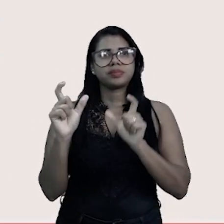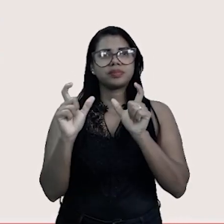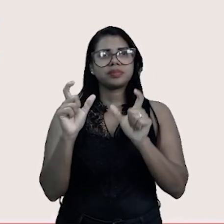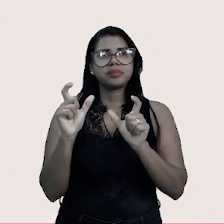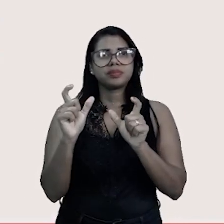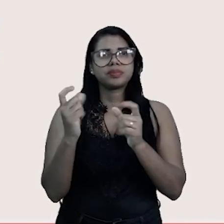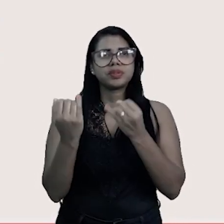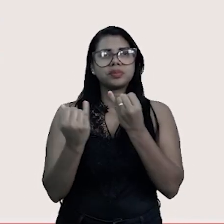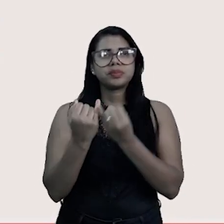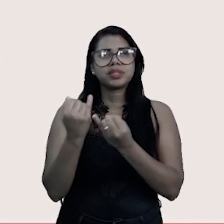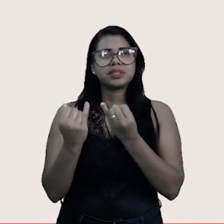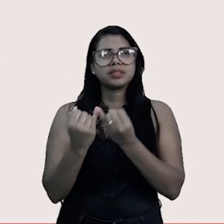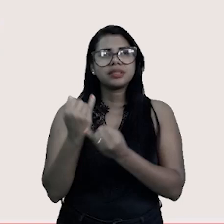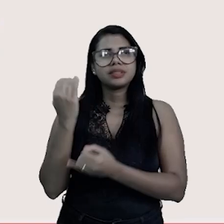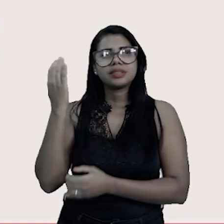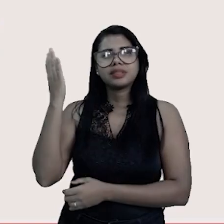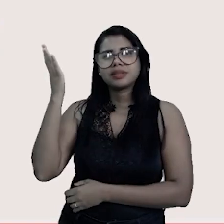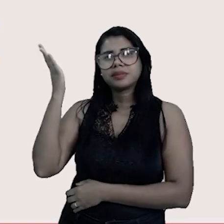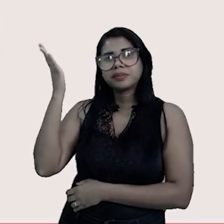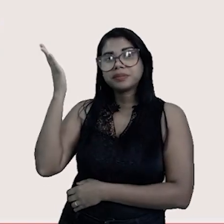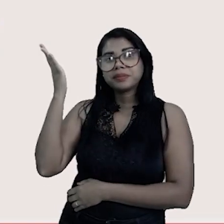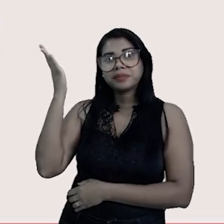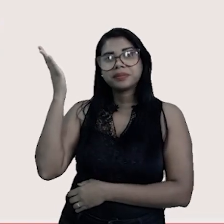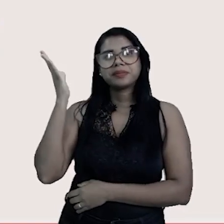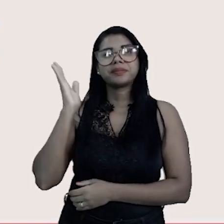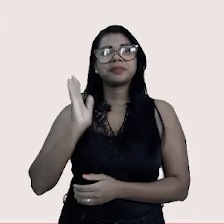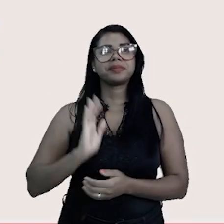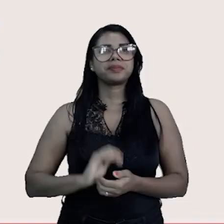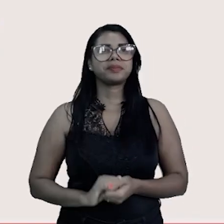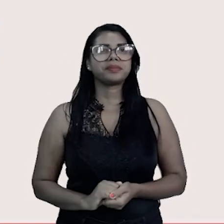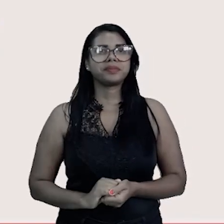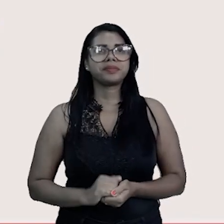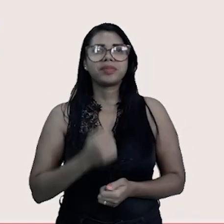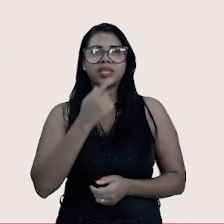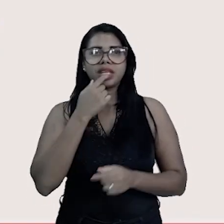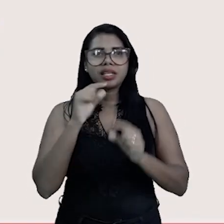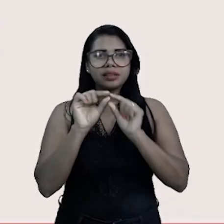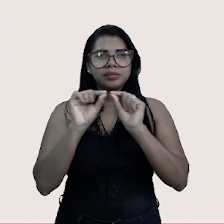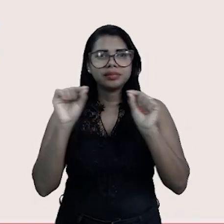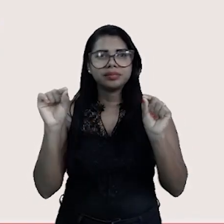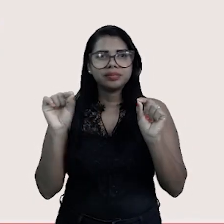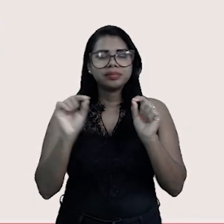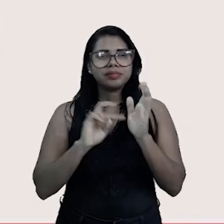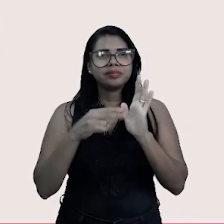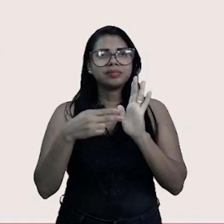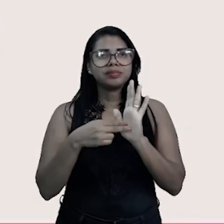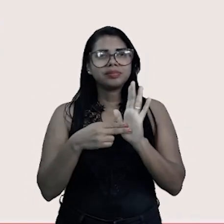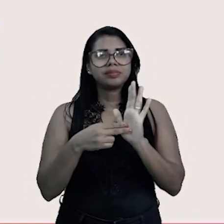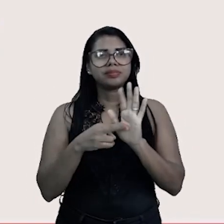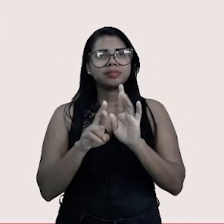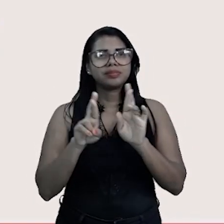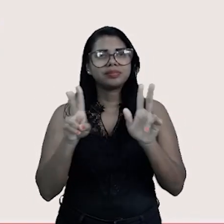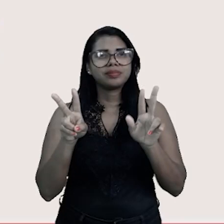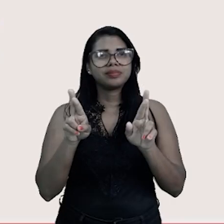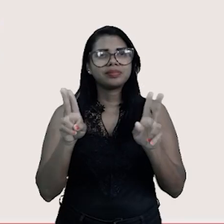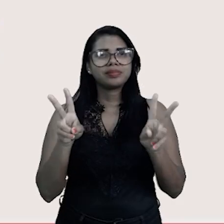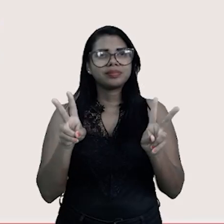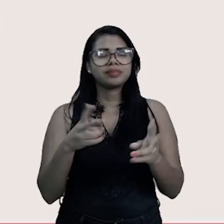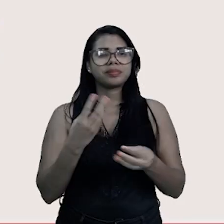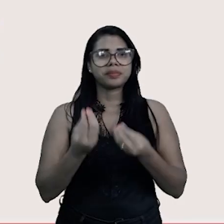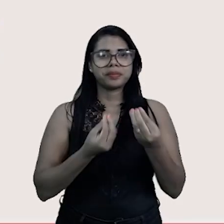parecidos. Marca isso aqui, ó. Sons parecidos, mas de significados distintos, diferentes. Coloquei aqui um